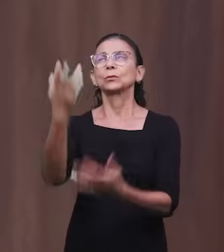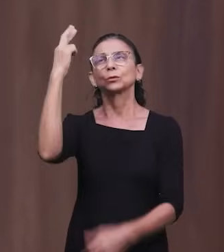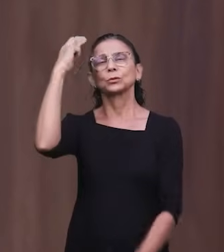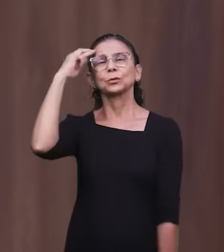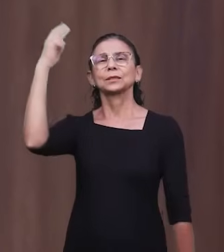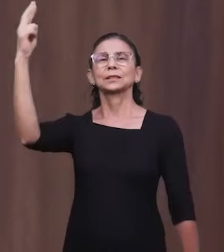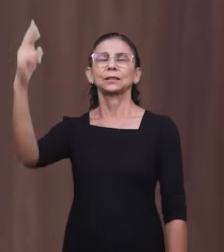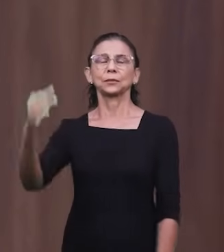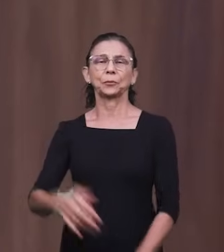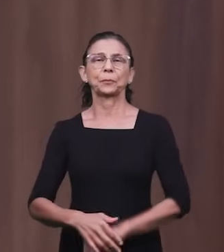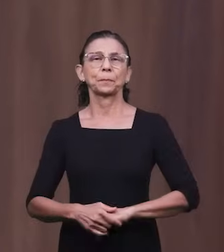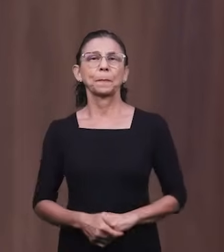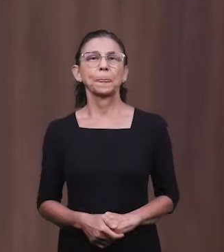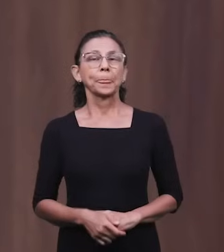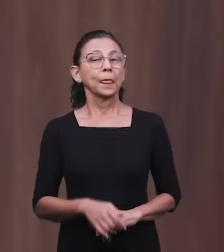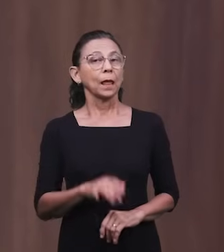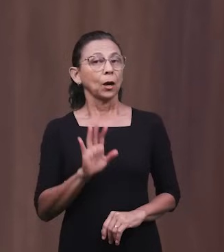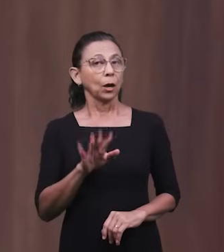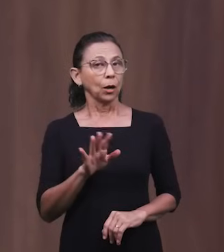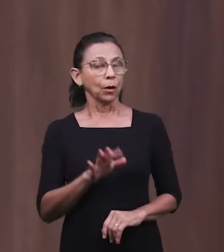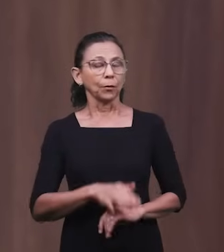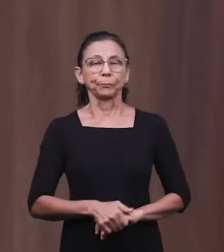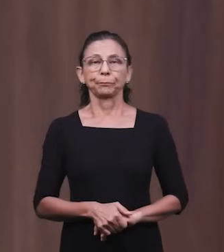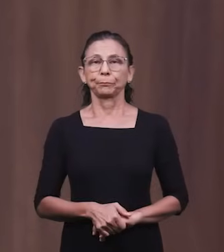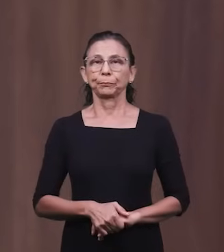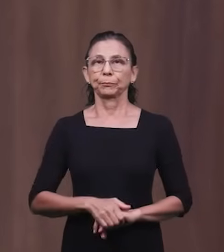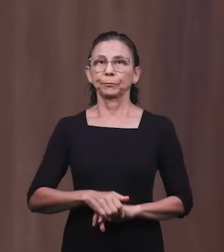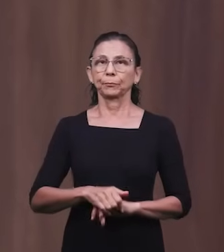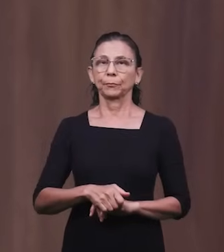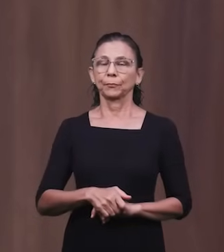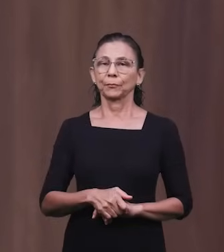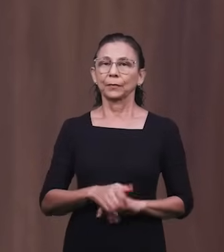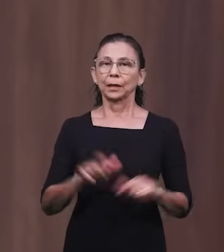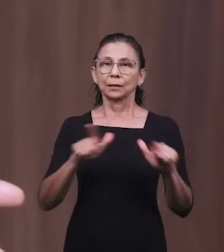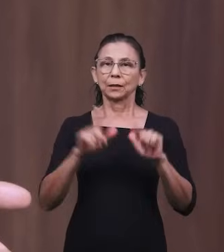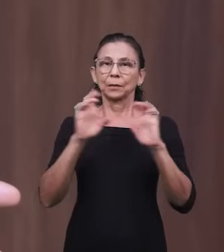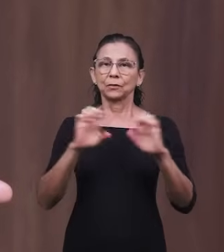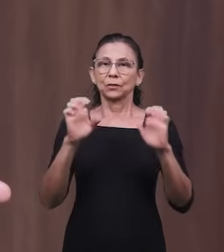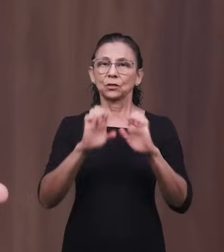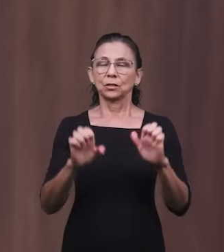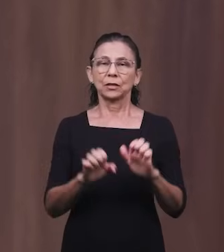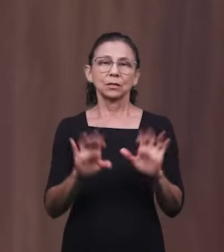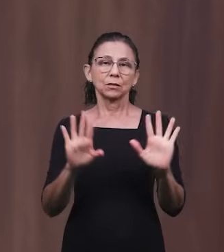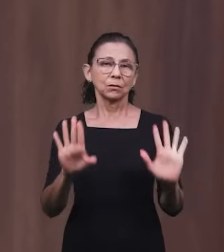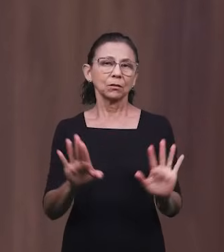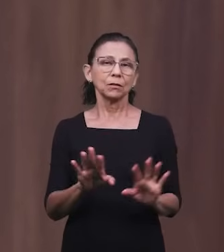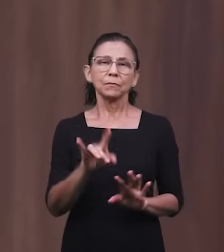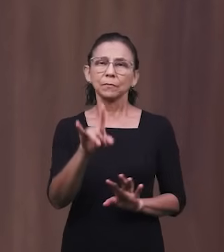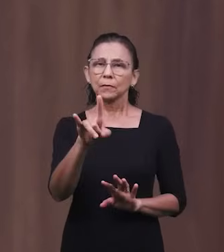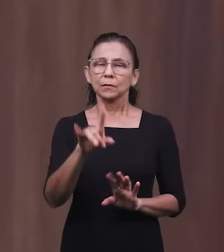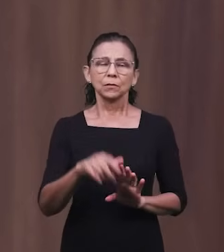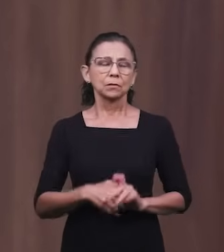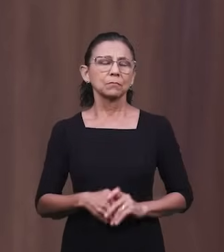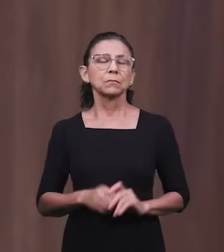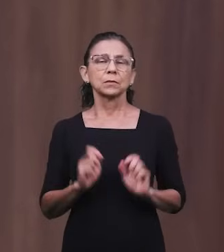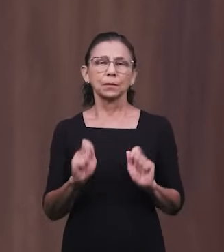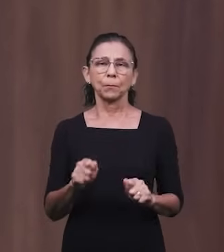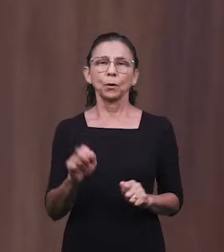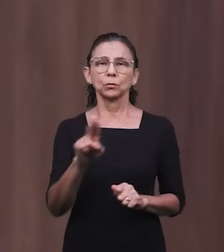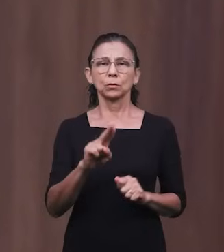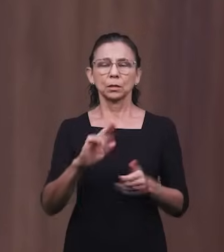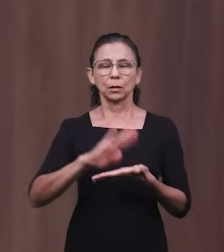nas mãos do Senhor. E olha, o trabalho de evangelização está na palma da sua mão, é isso mesmo, você pode estar usando o seu